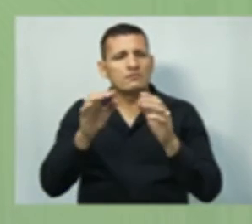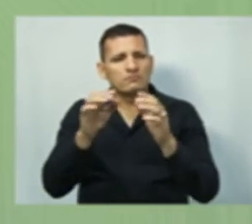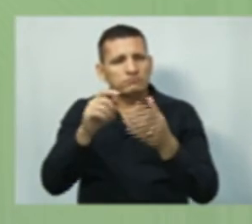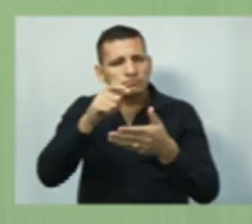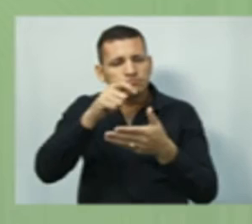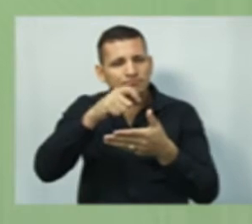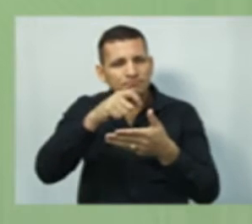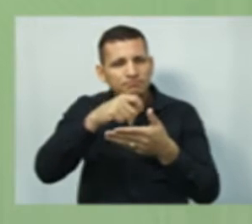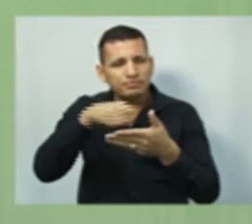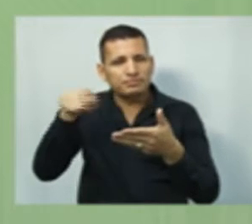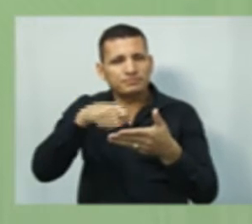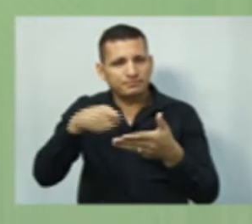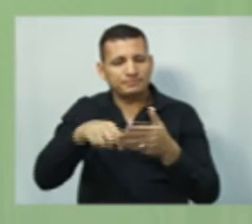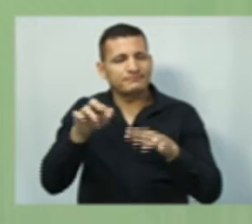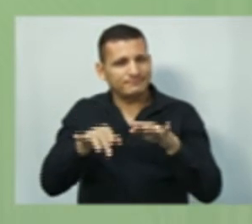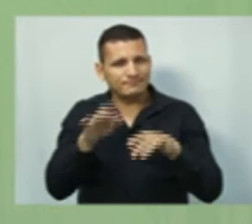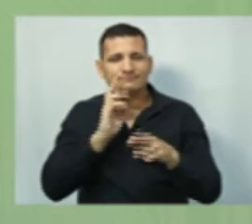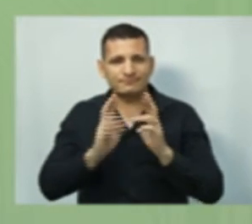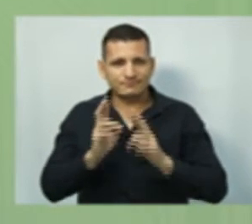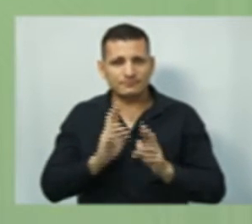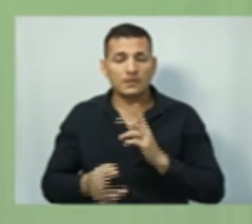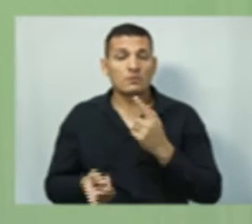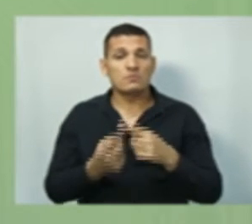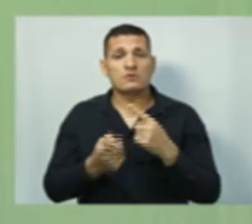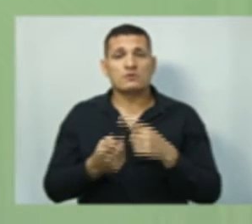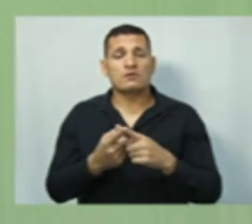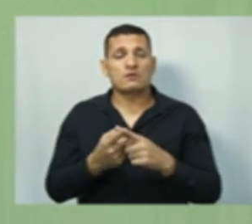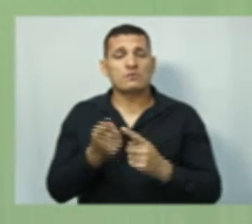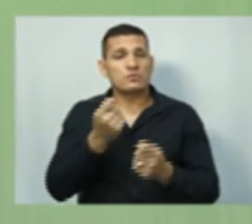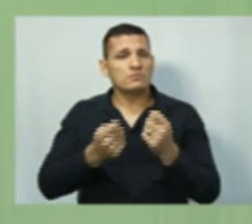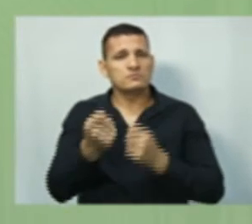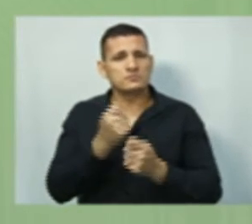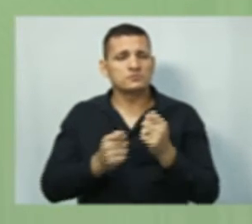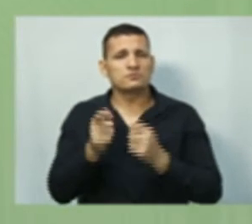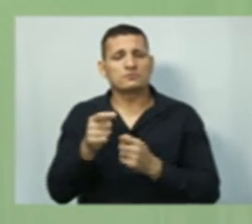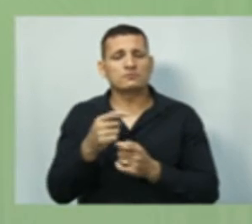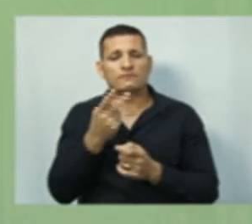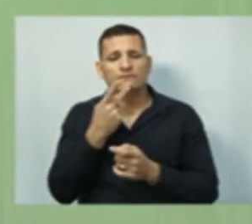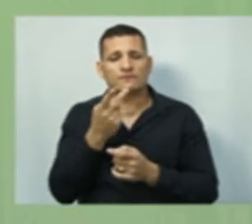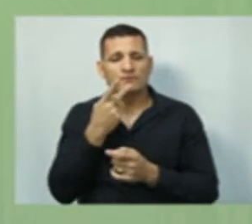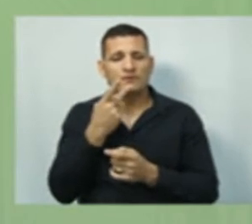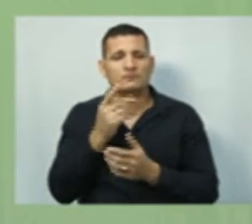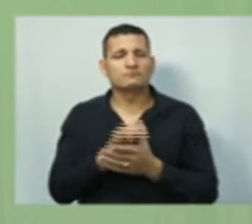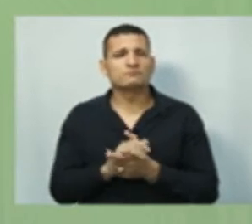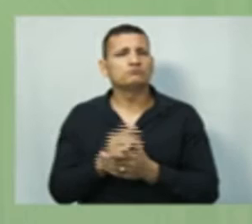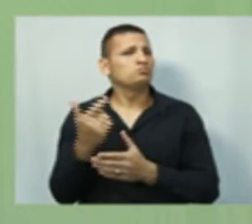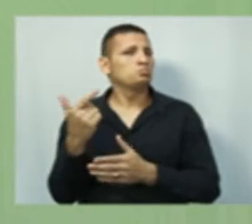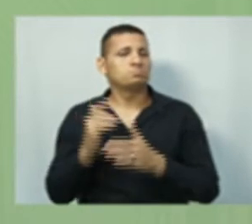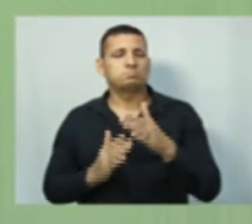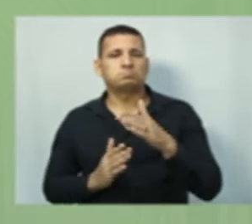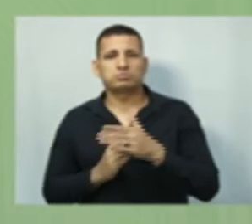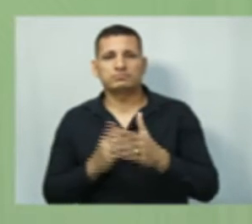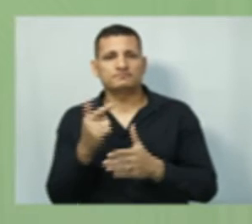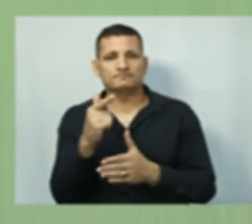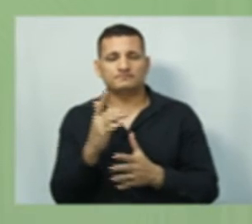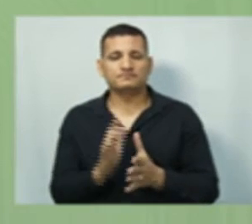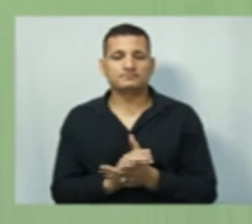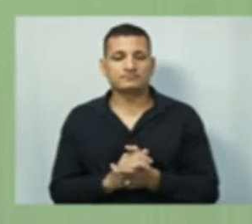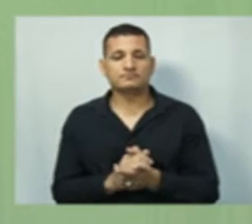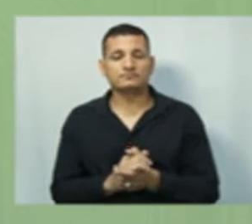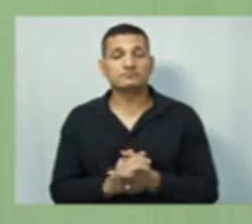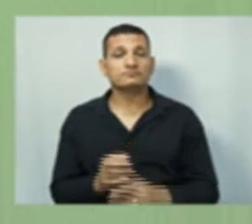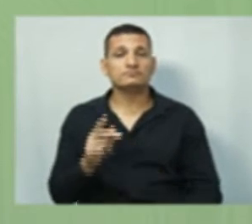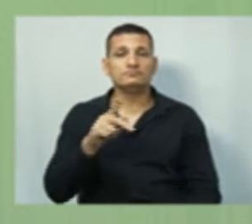que os economistas as consideram ilimitadas. E aí a gente tem, lá junto com a